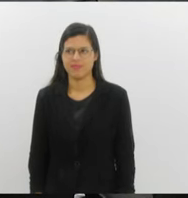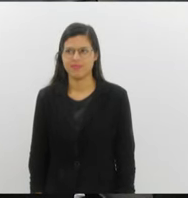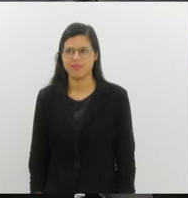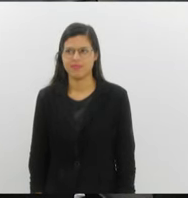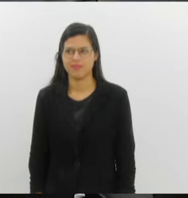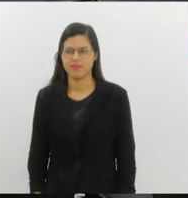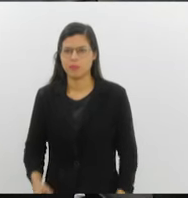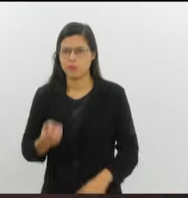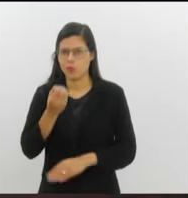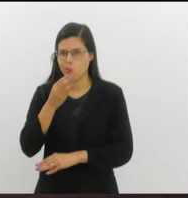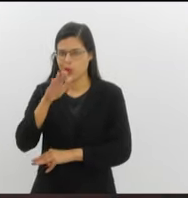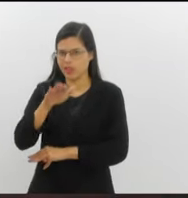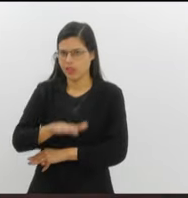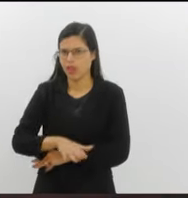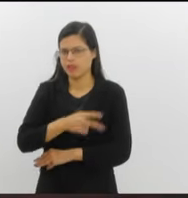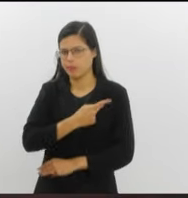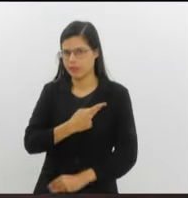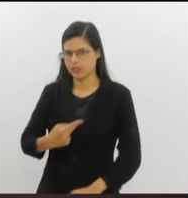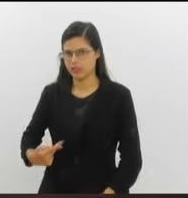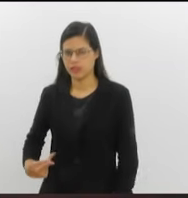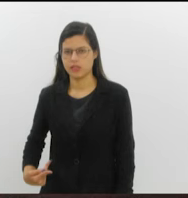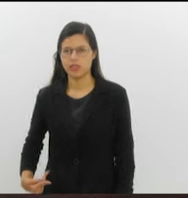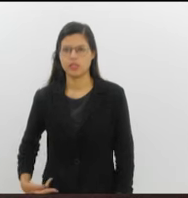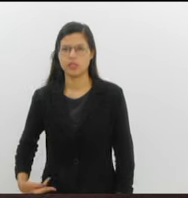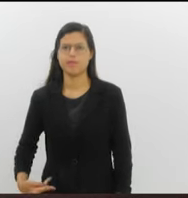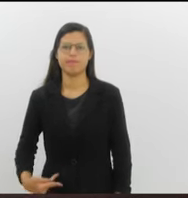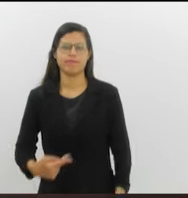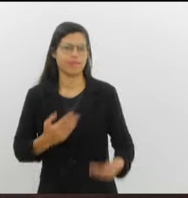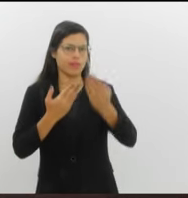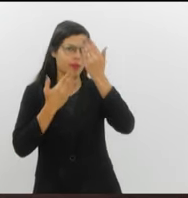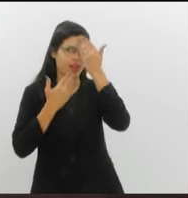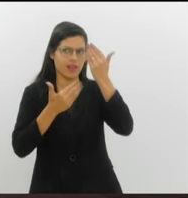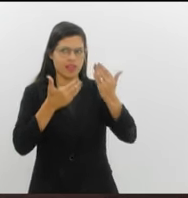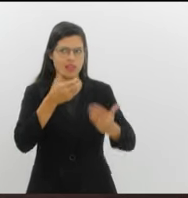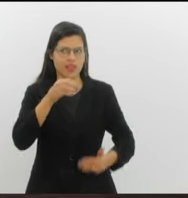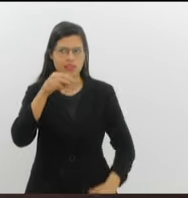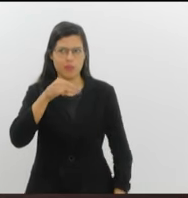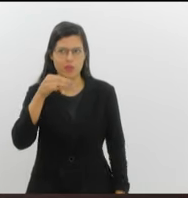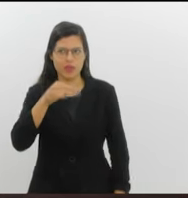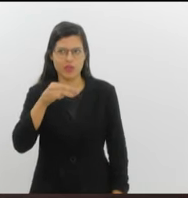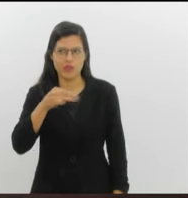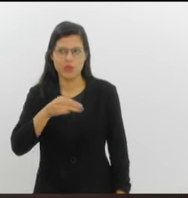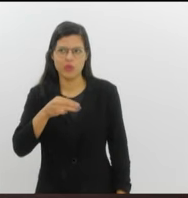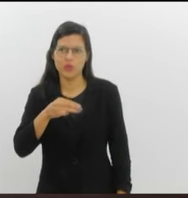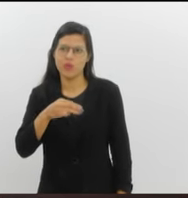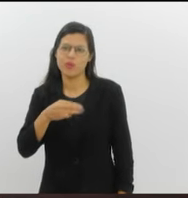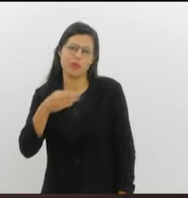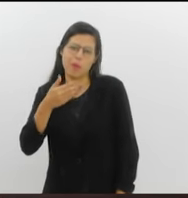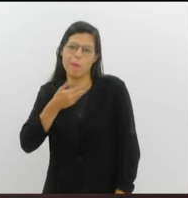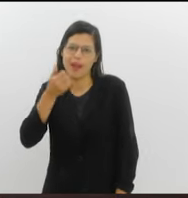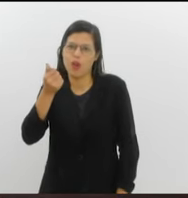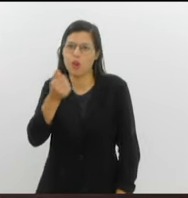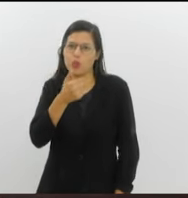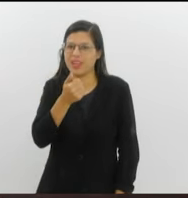Muito boa tarde, senhor presidente. Obrigado pelos 10 minutos, desde que não seja 13 minutos.